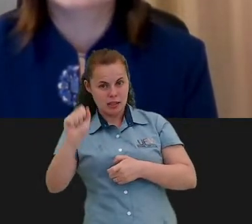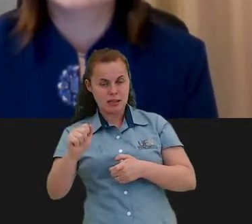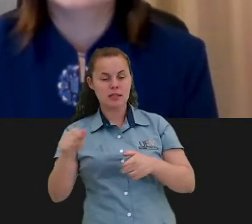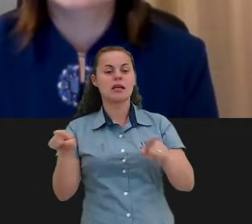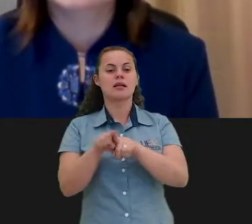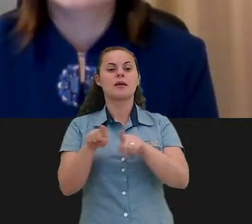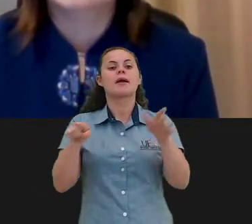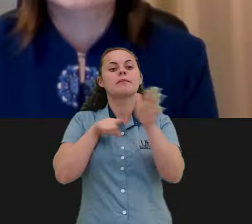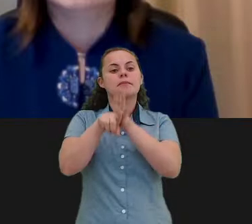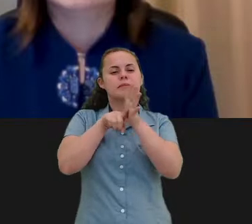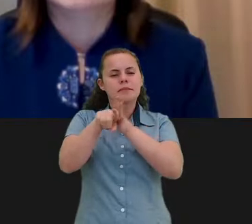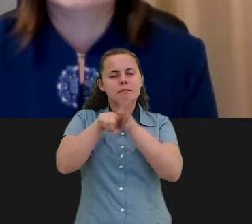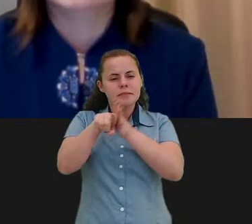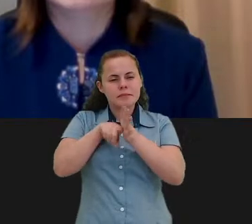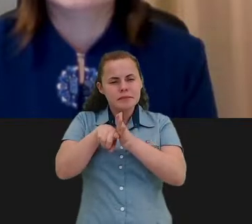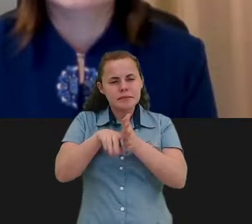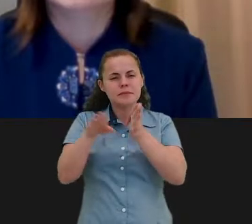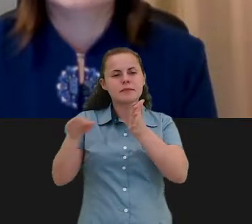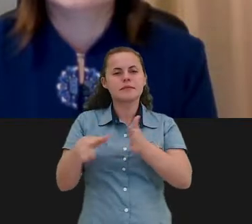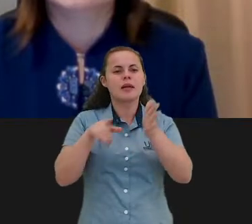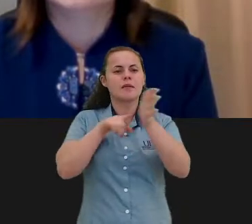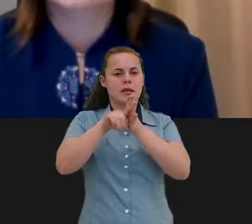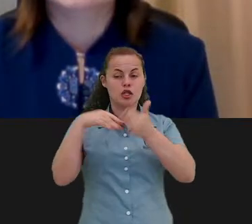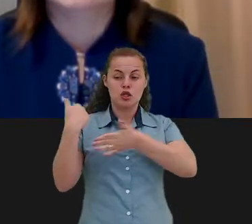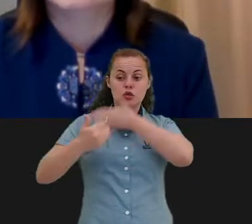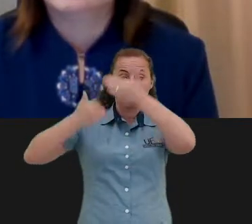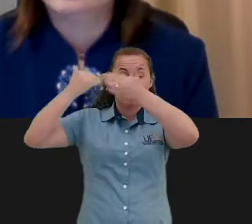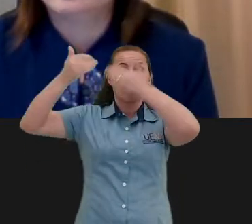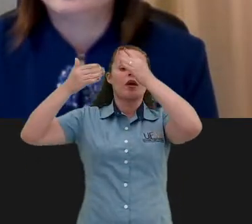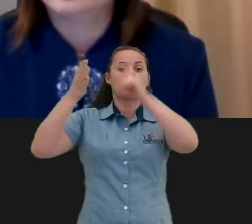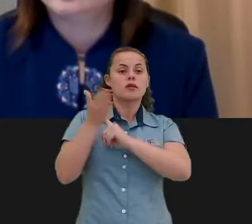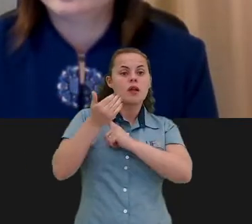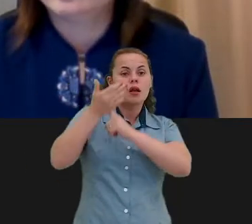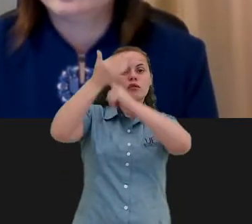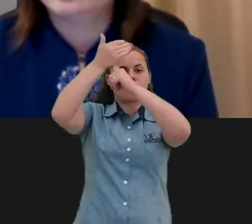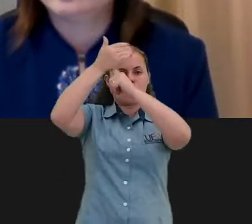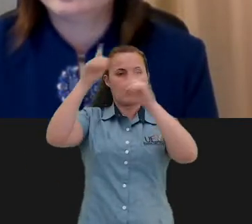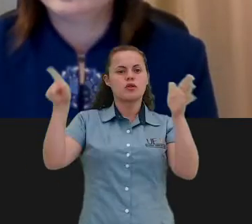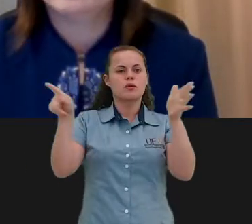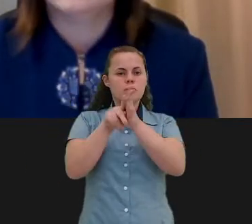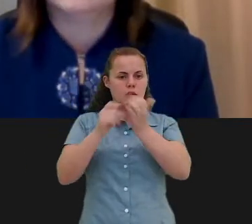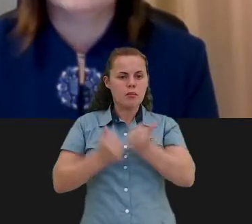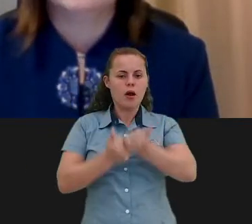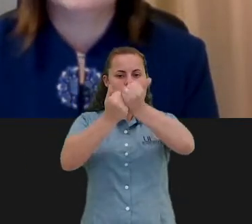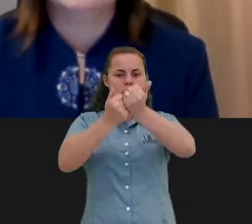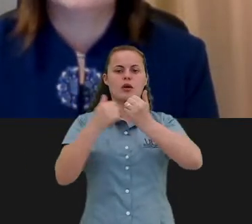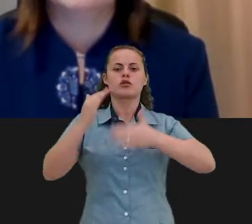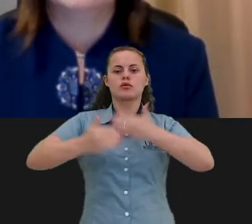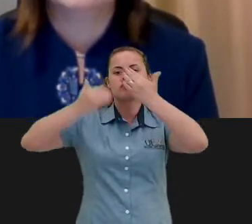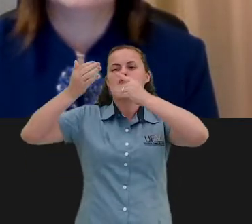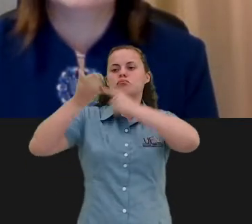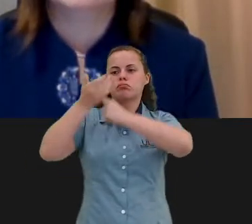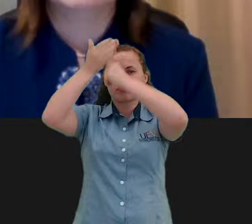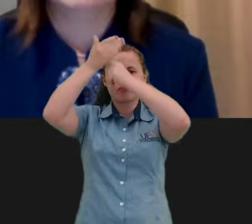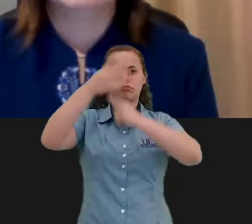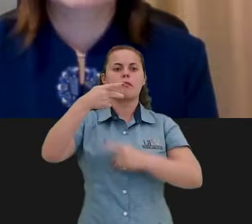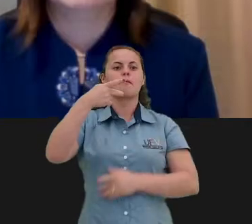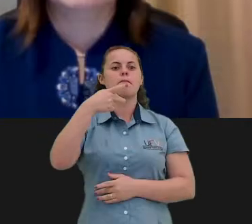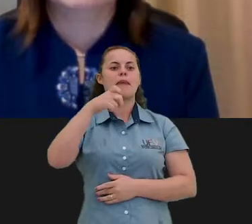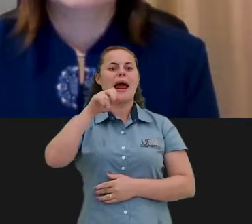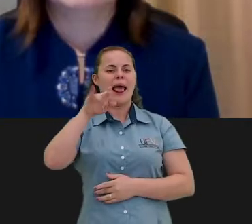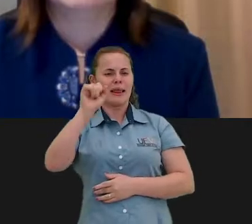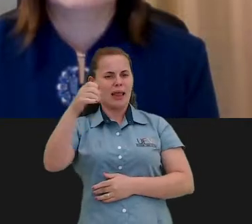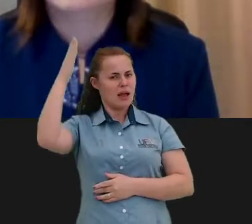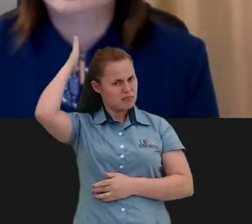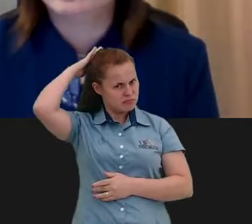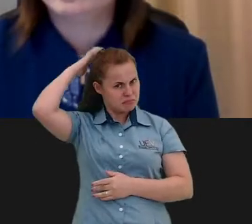pesquisadora Produtividade em Pesquisa e Desenvolvimento Tecnológico pela Fundação Araucária de Apoio ao Desenvolvimento Científico e Tecnológico do Paraná.